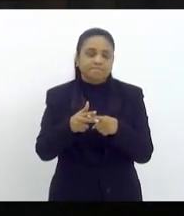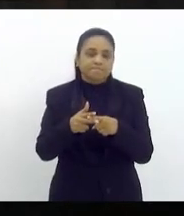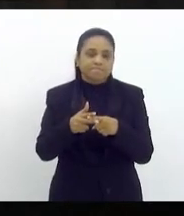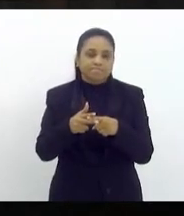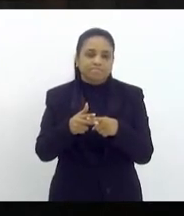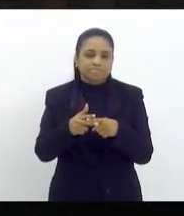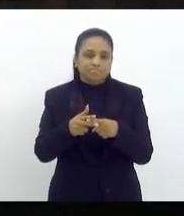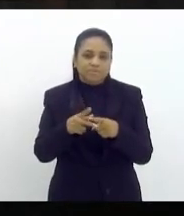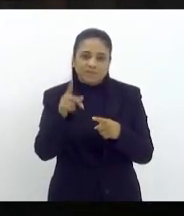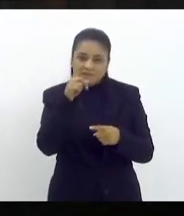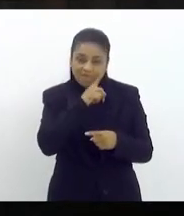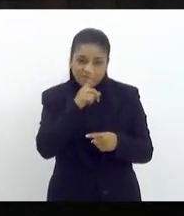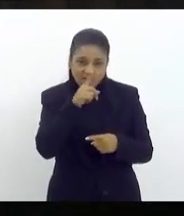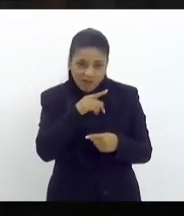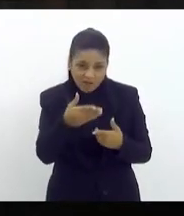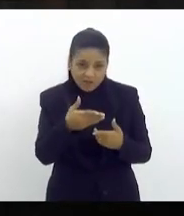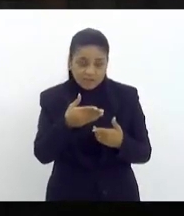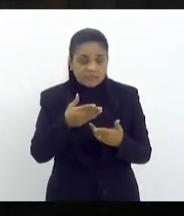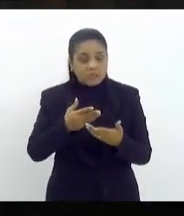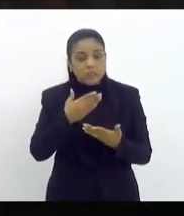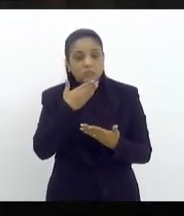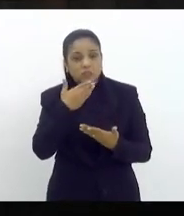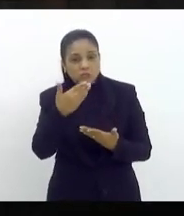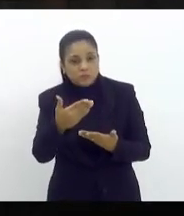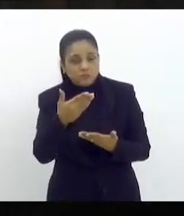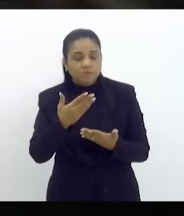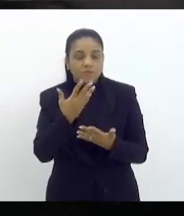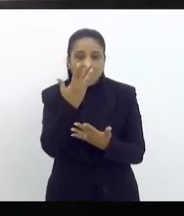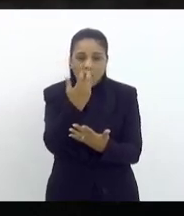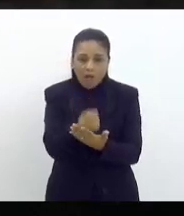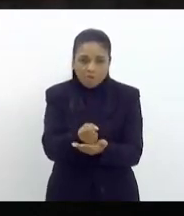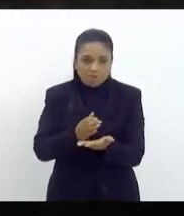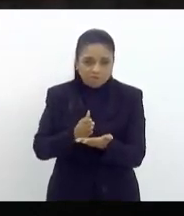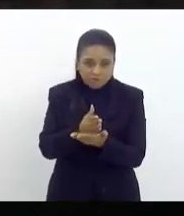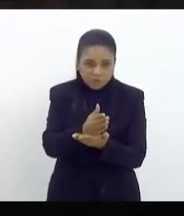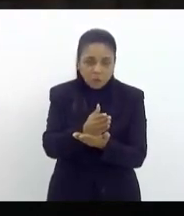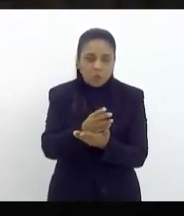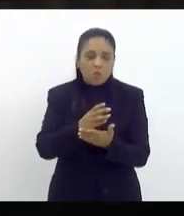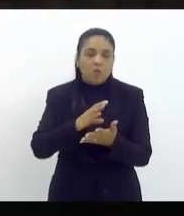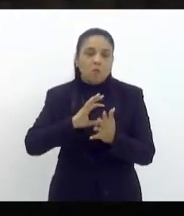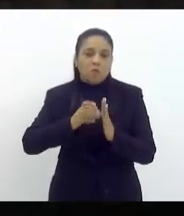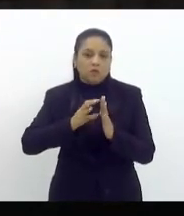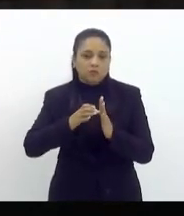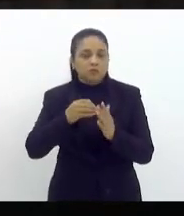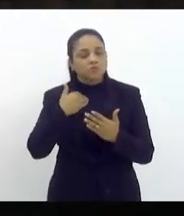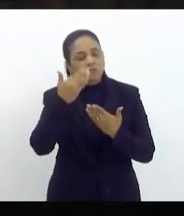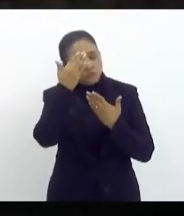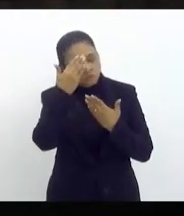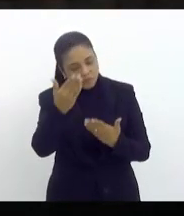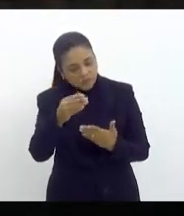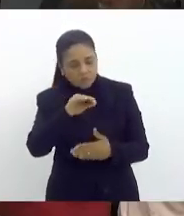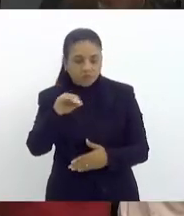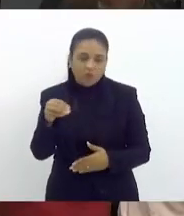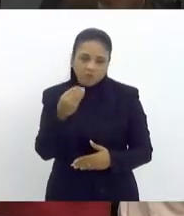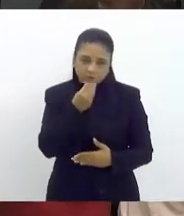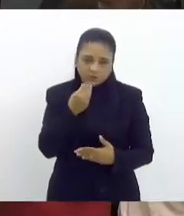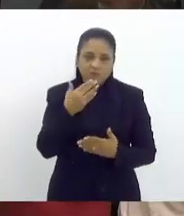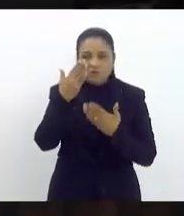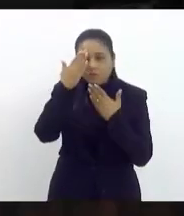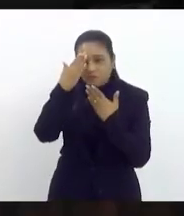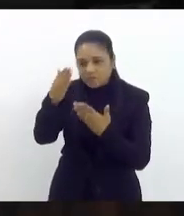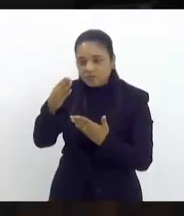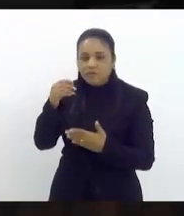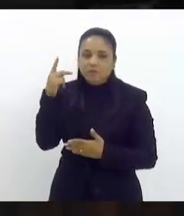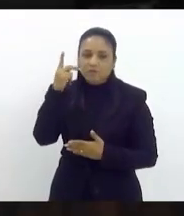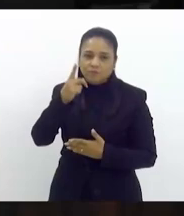solicitar a aprovação aos nossos pares muito obrigado obrigado pela oportunidade muito obrigado professor